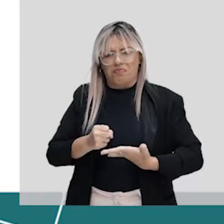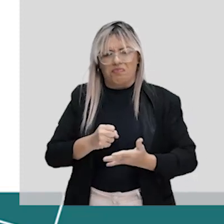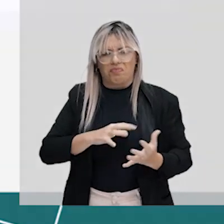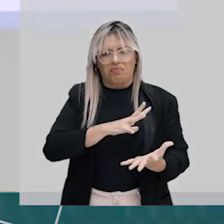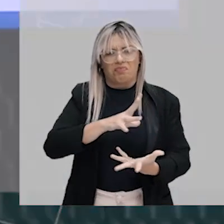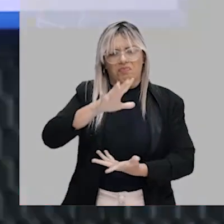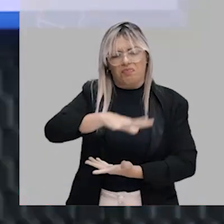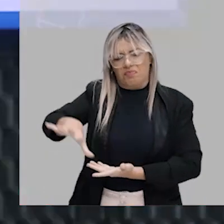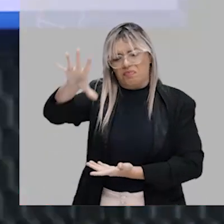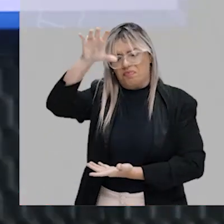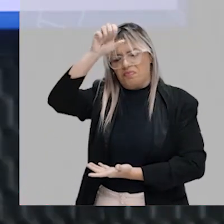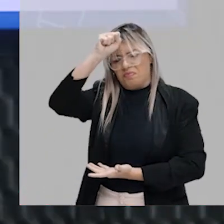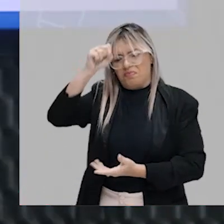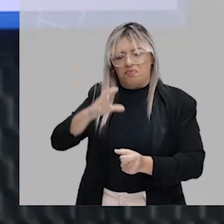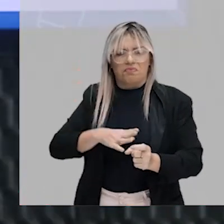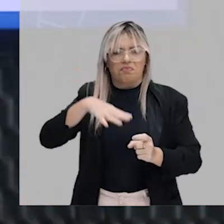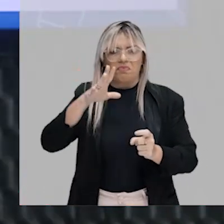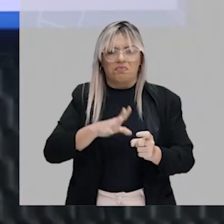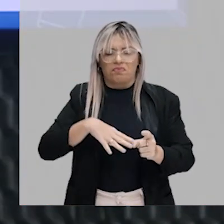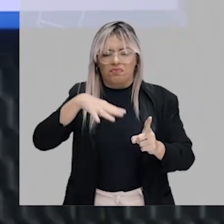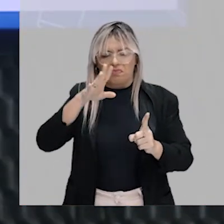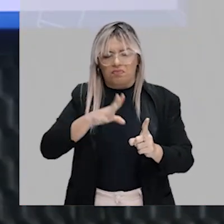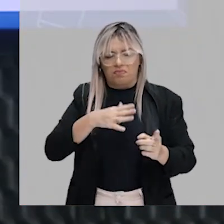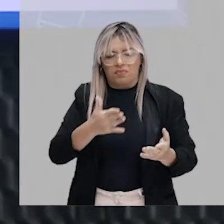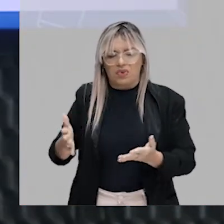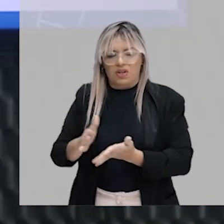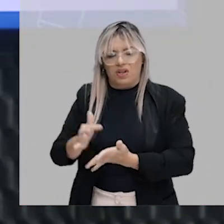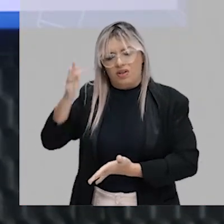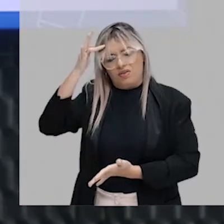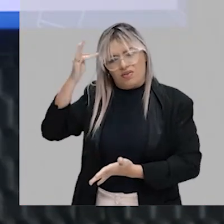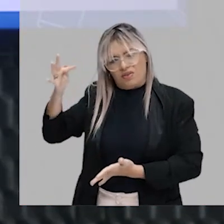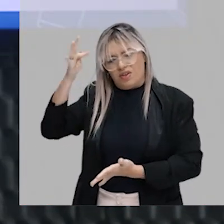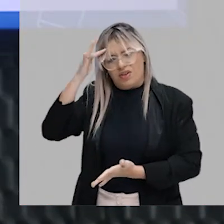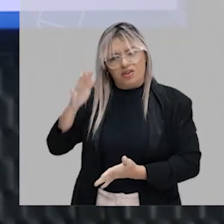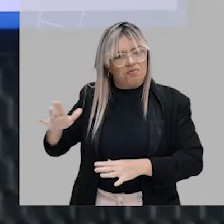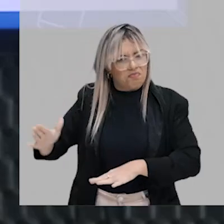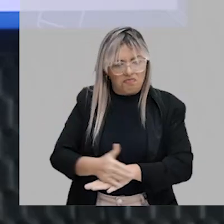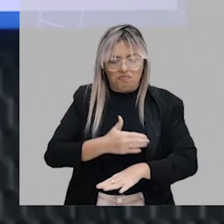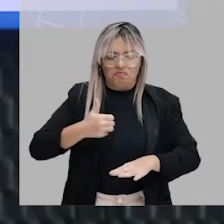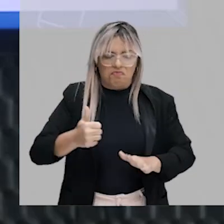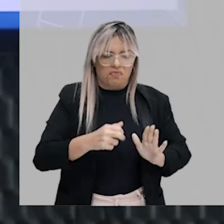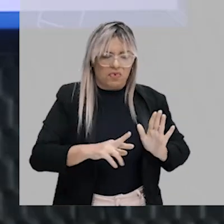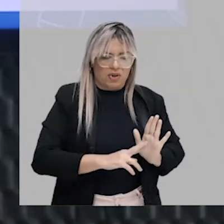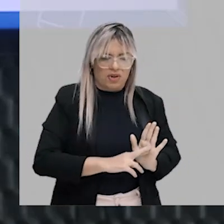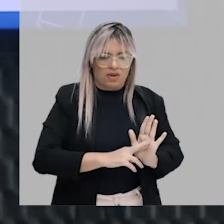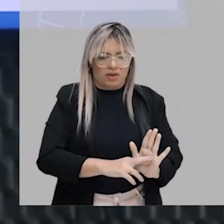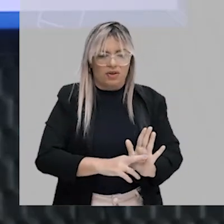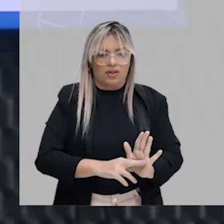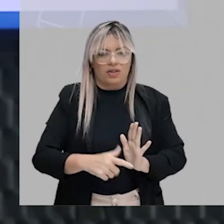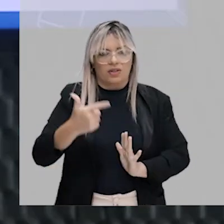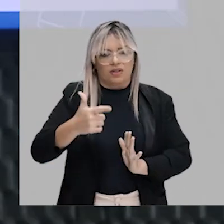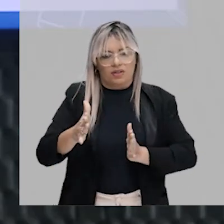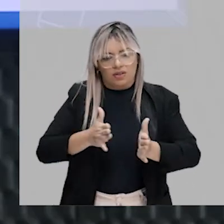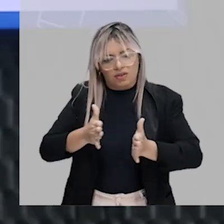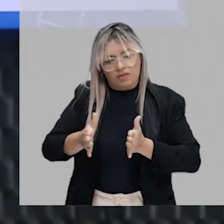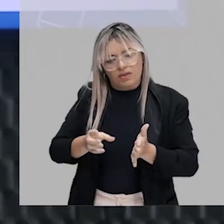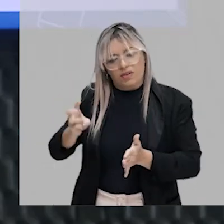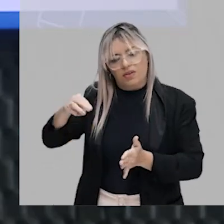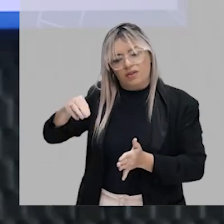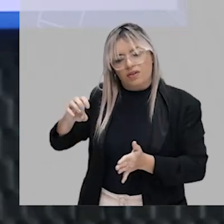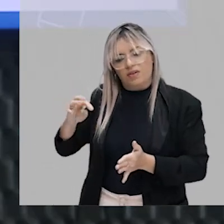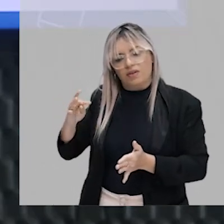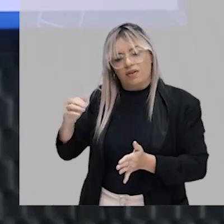sobrenaturais. A filosofia é a área que melhor representa esta segunda fase. A gente estava no primeiro